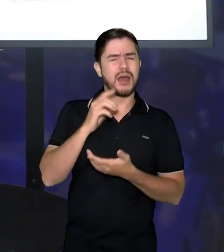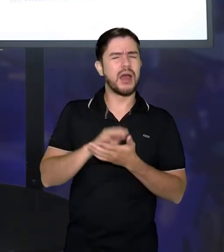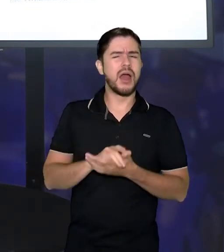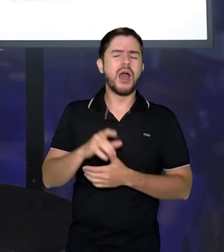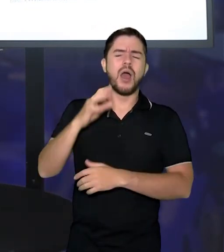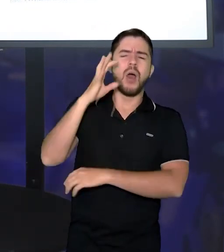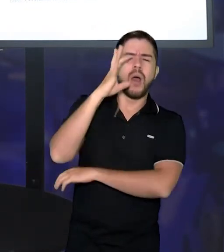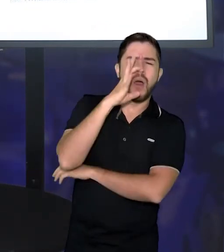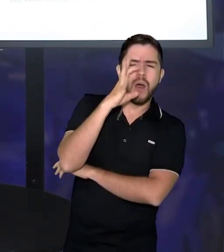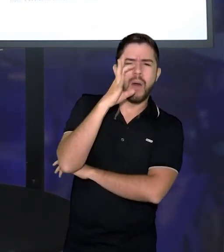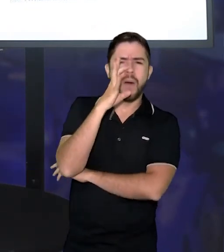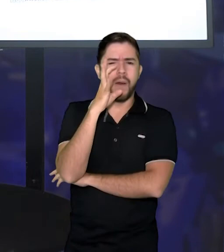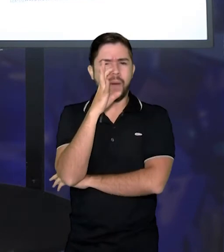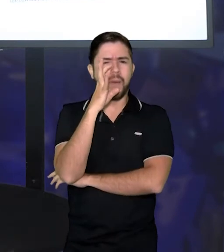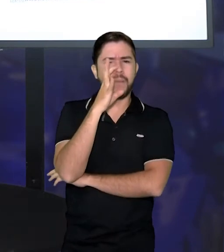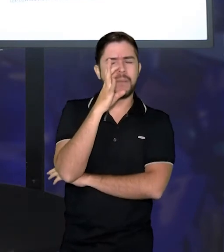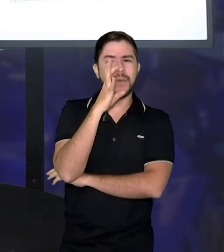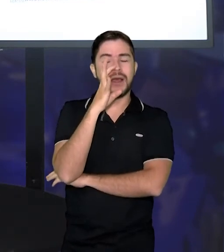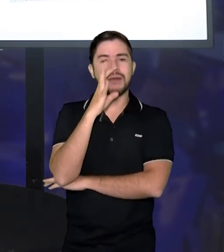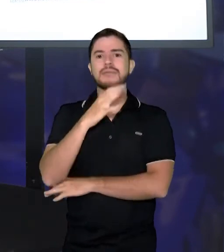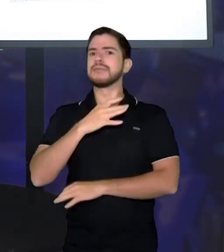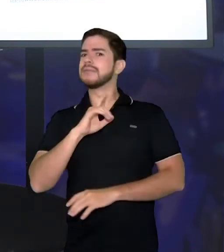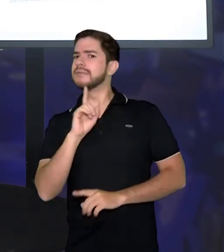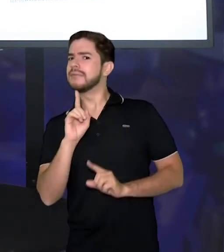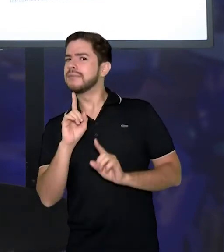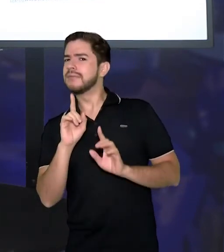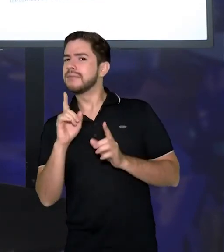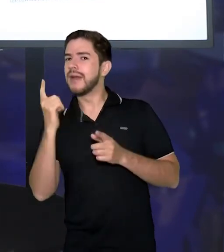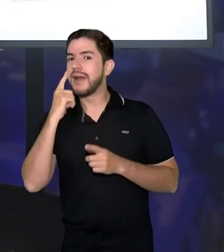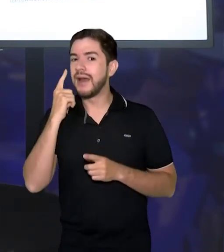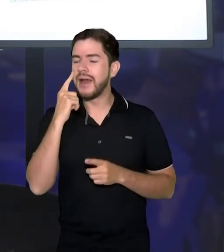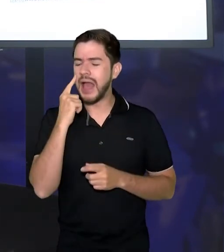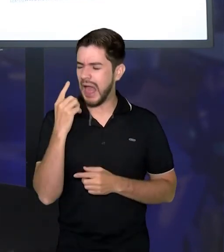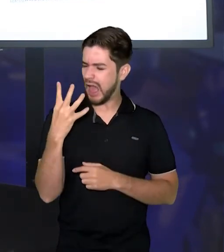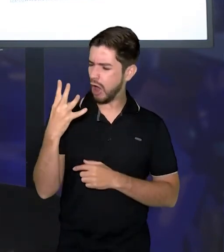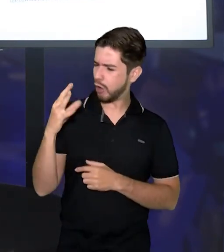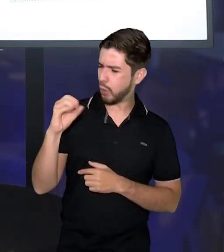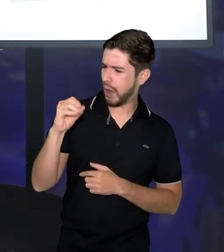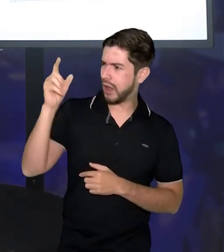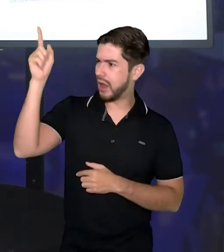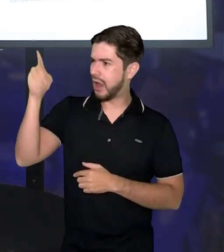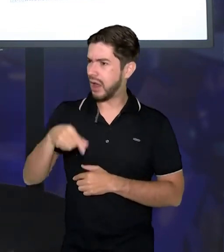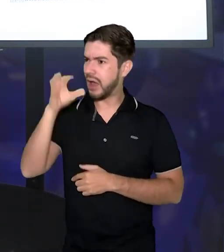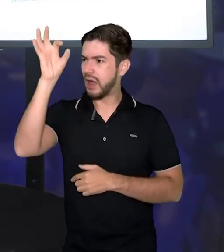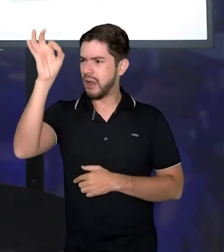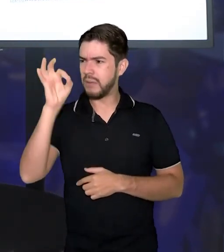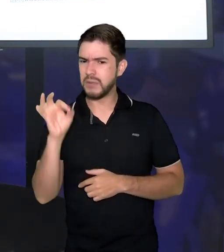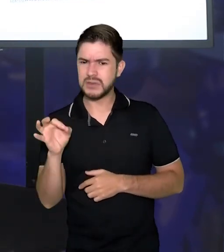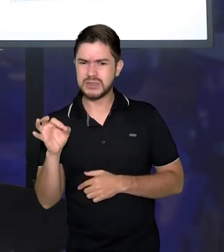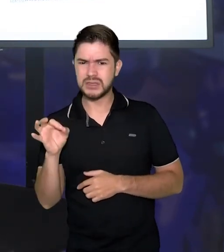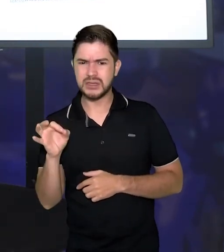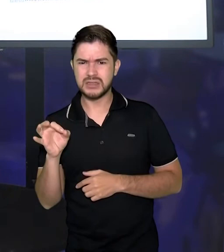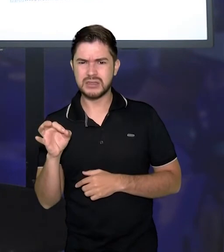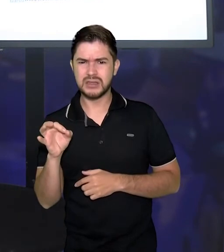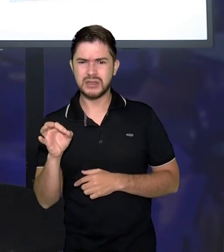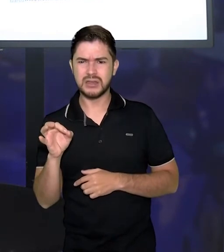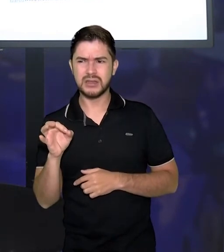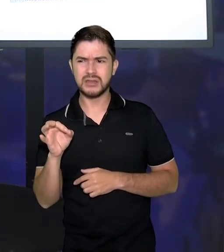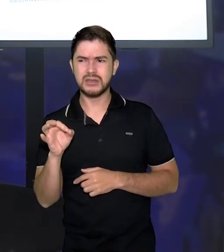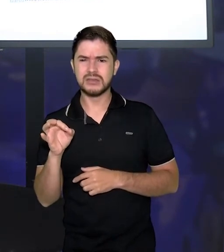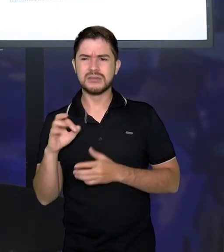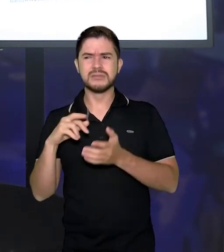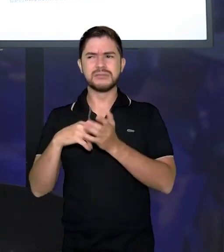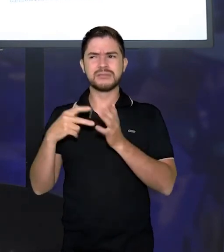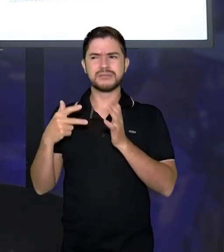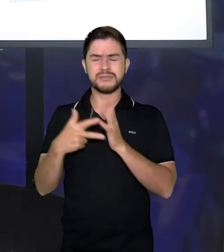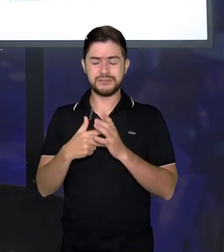começando a olhar, observar aqui. Opa, 40%. Um quarto